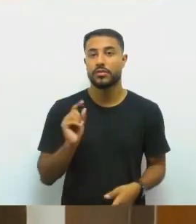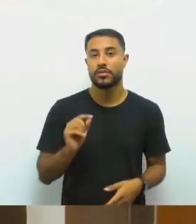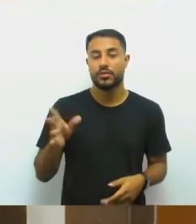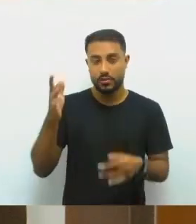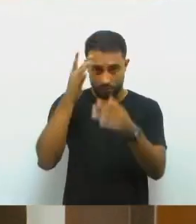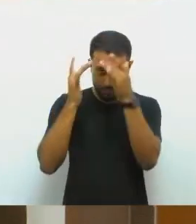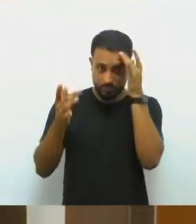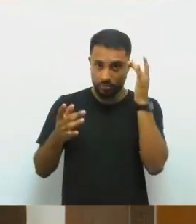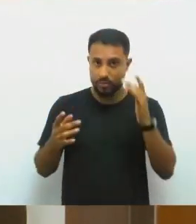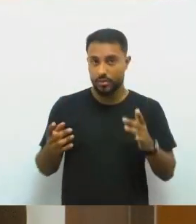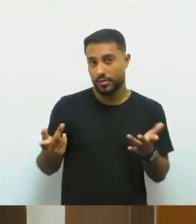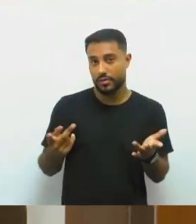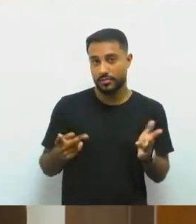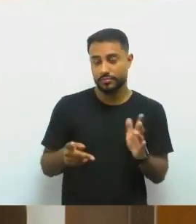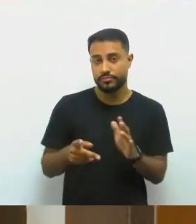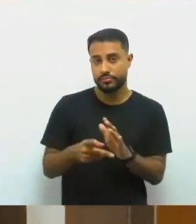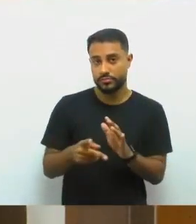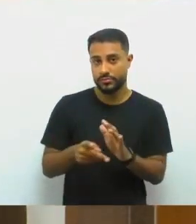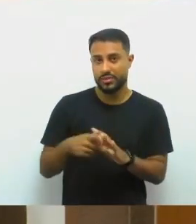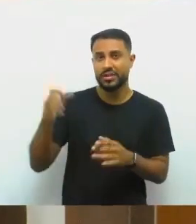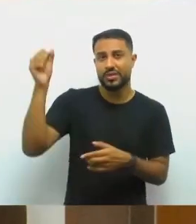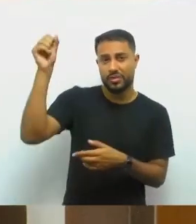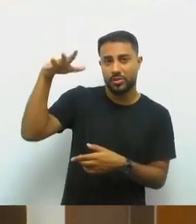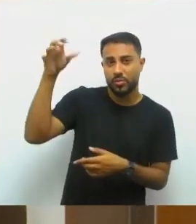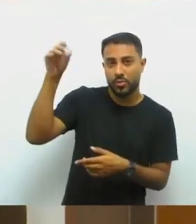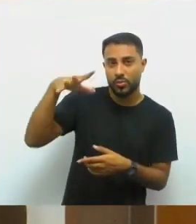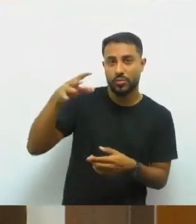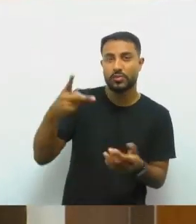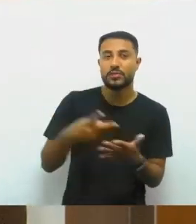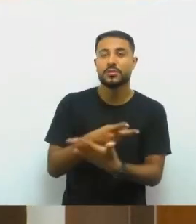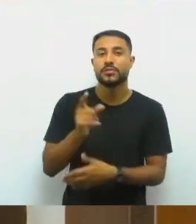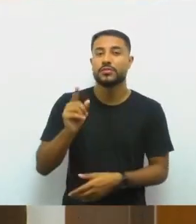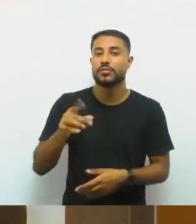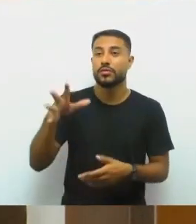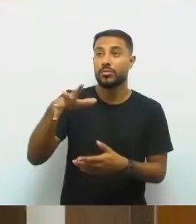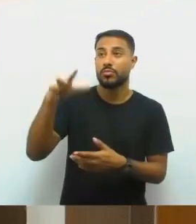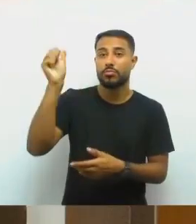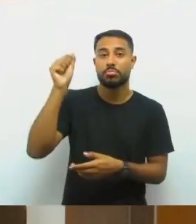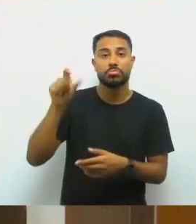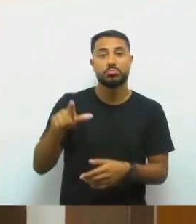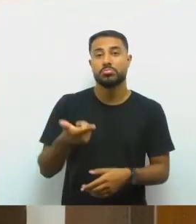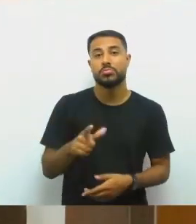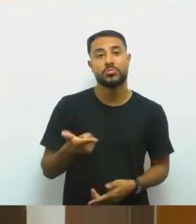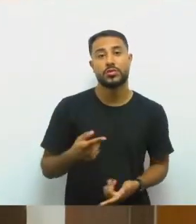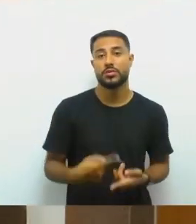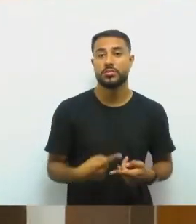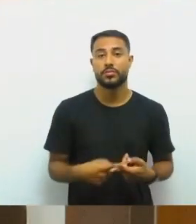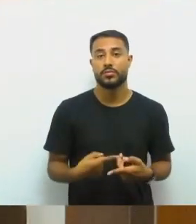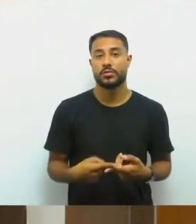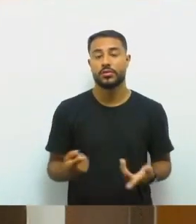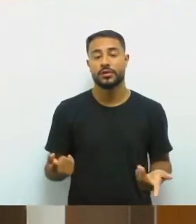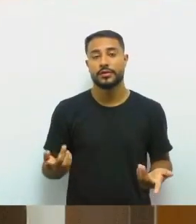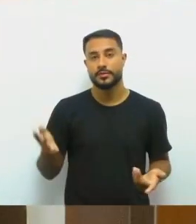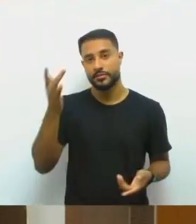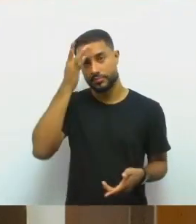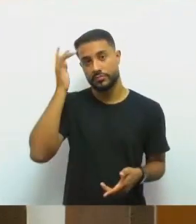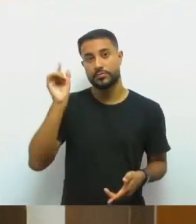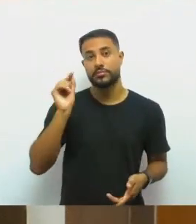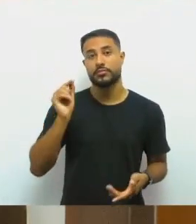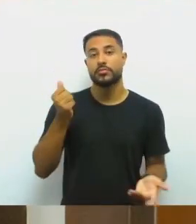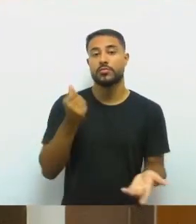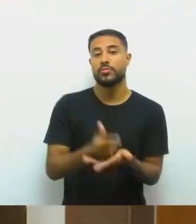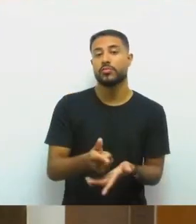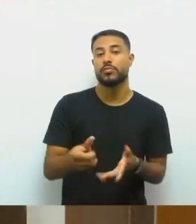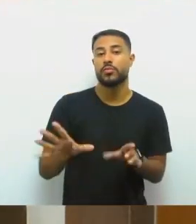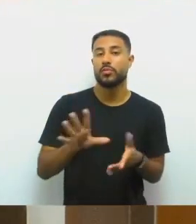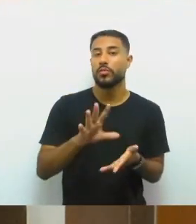é particular, e os moradores estão cobrando muito lá no bairro do Cantagalo. E, pessoal, os moradores têm me